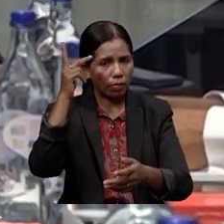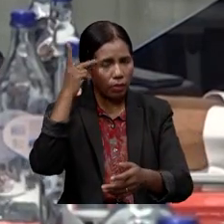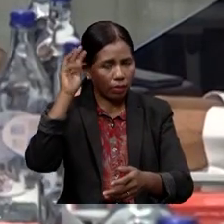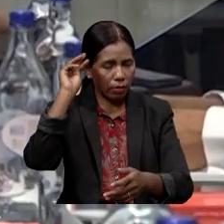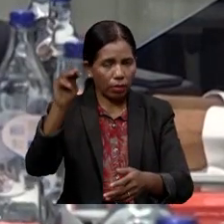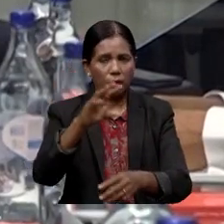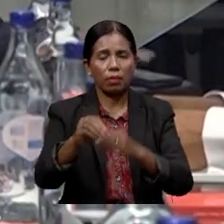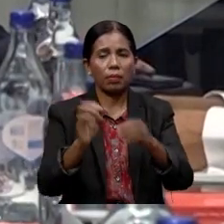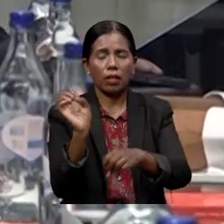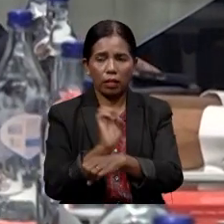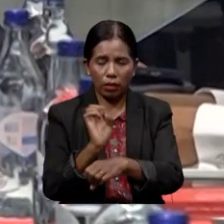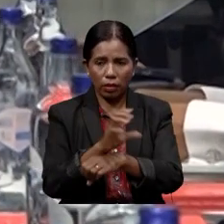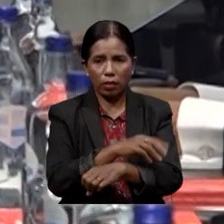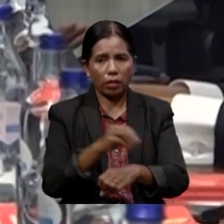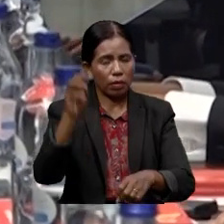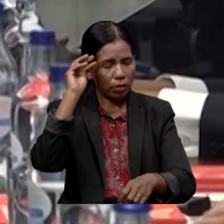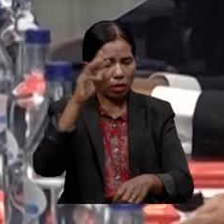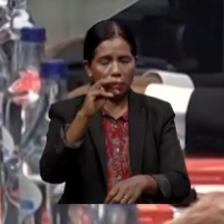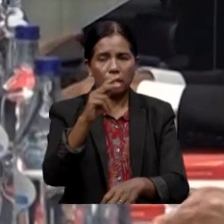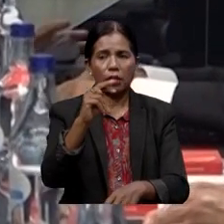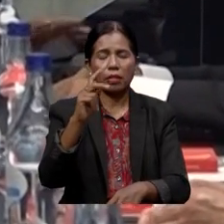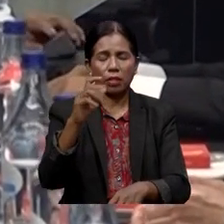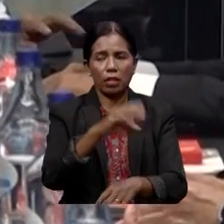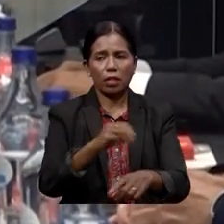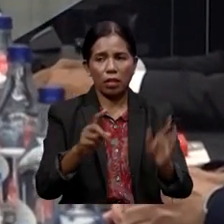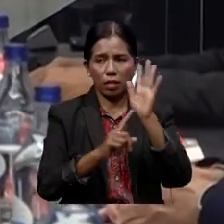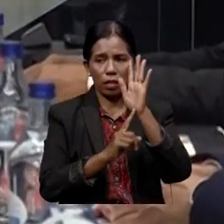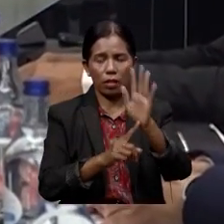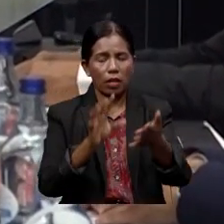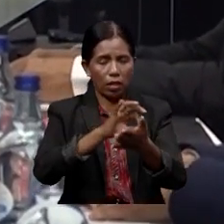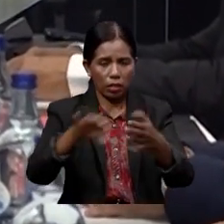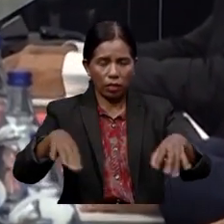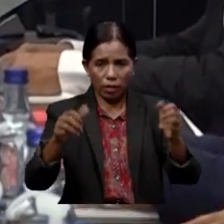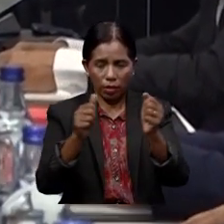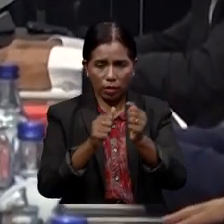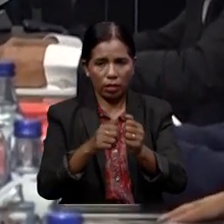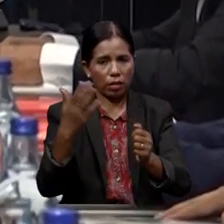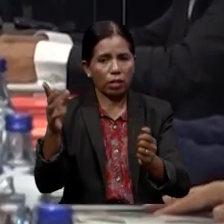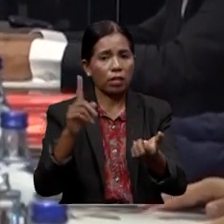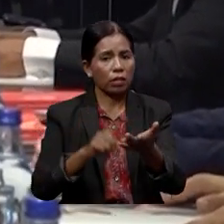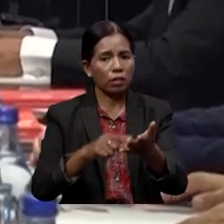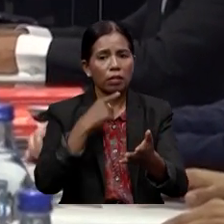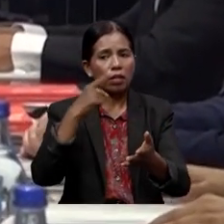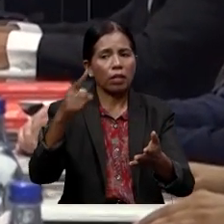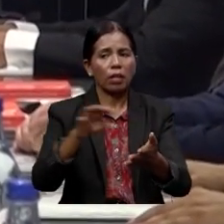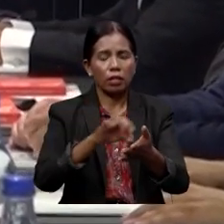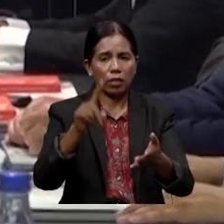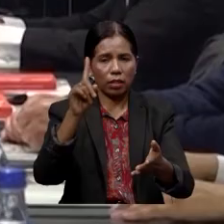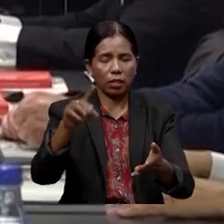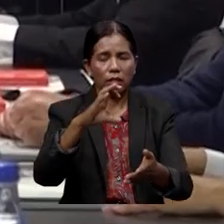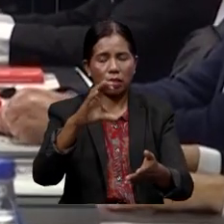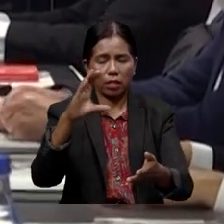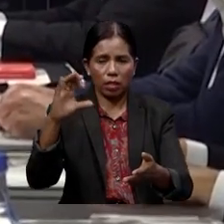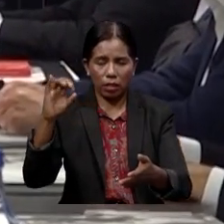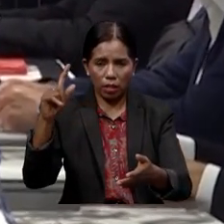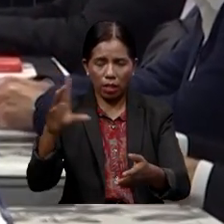ministro coordenador assunto econômico, no ministro turismo e no ambiente. Neve Saissassin vai assinar acordo né, e no discurso a Teten, assinatura ida CCTL com a